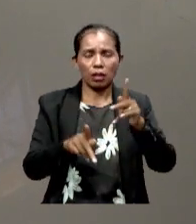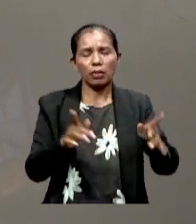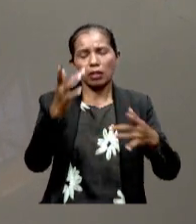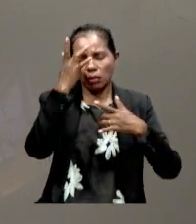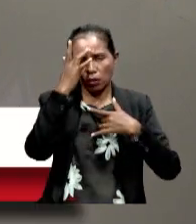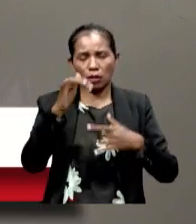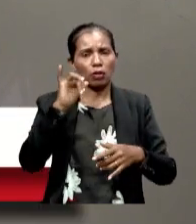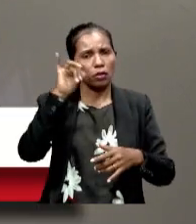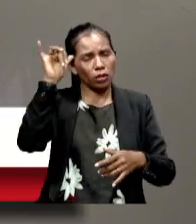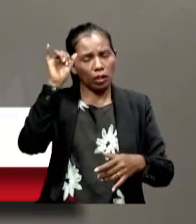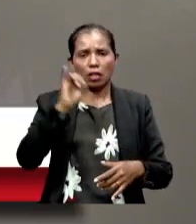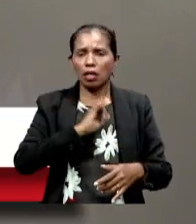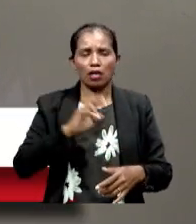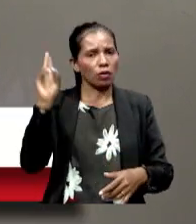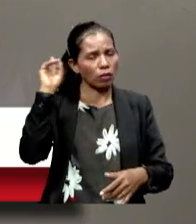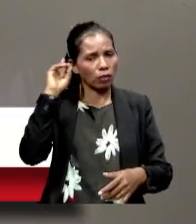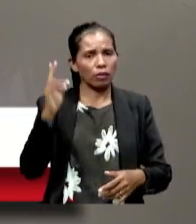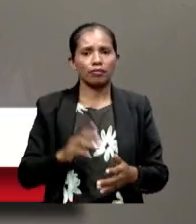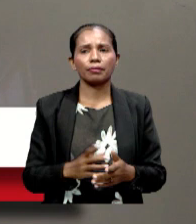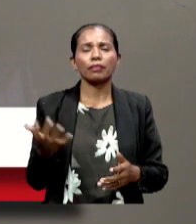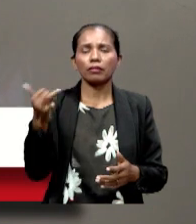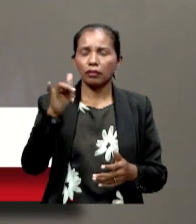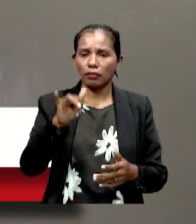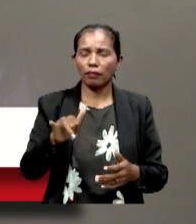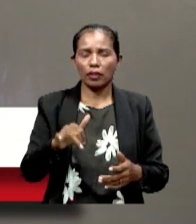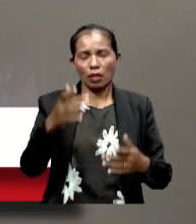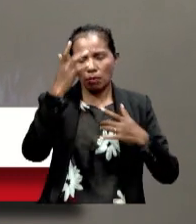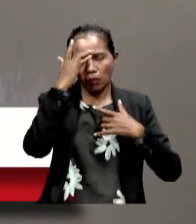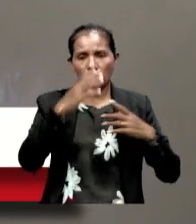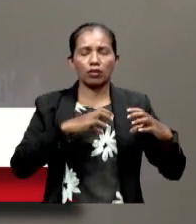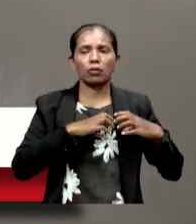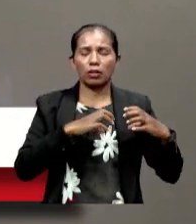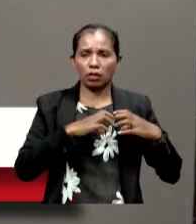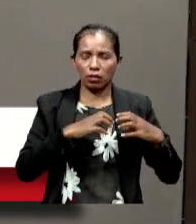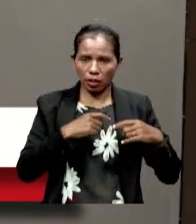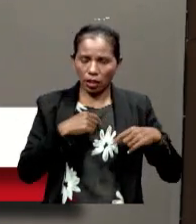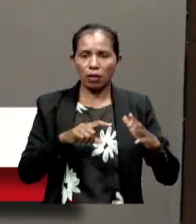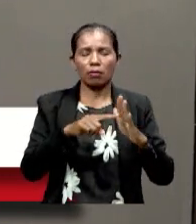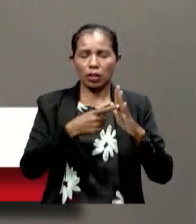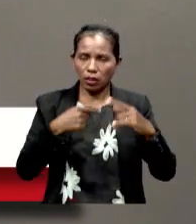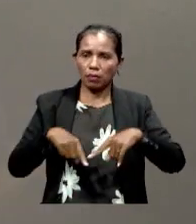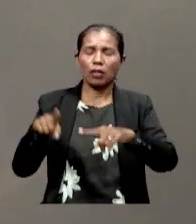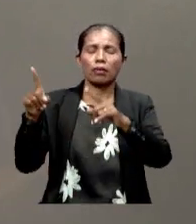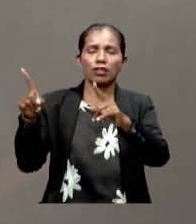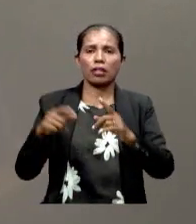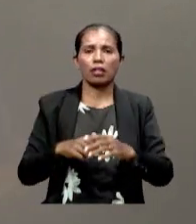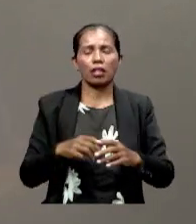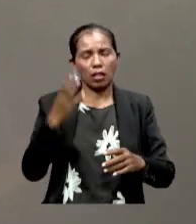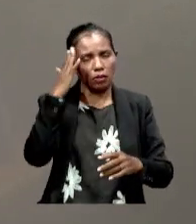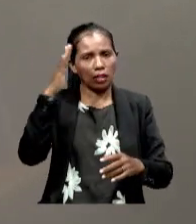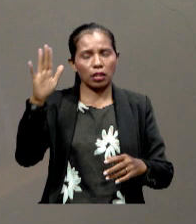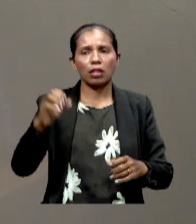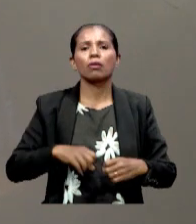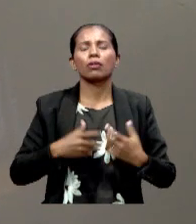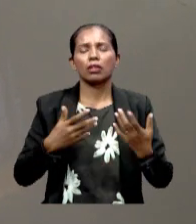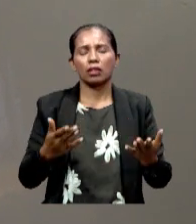que a urona de Hancata, Sira be, curação nininha né, começa a baona, ao latene, Wensa, mas ida